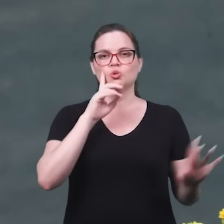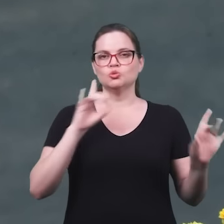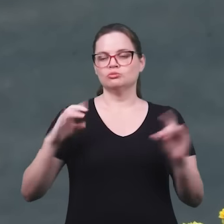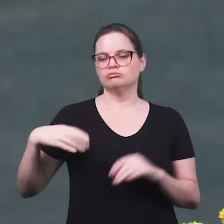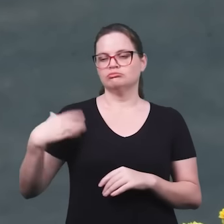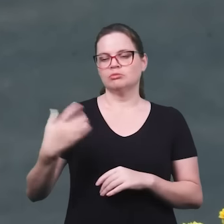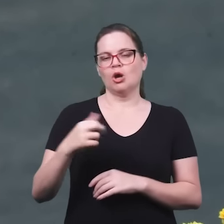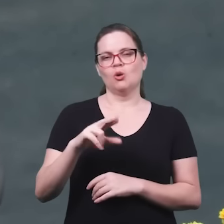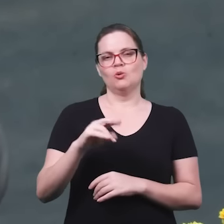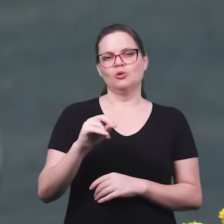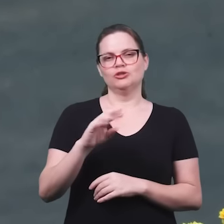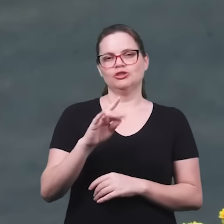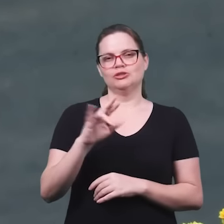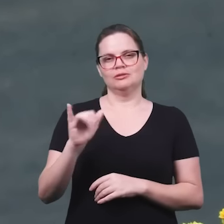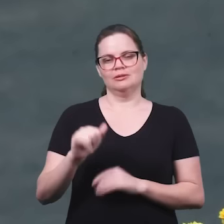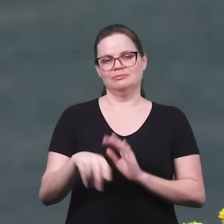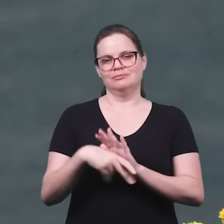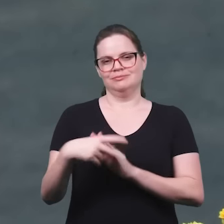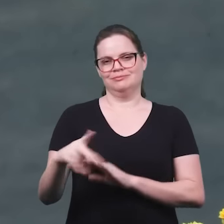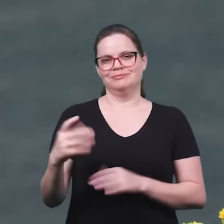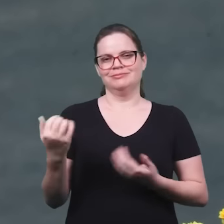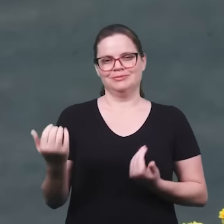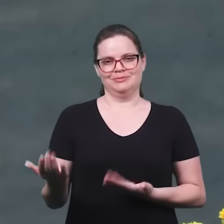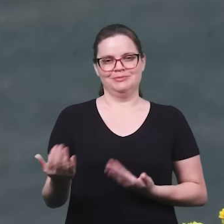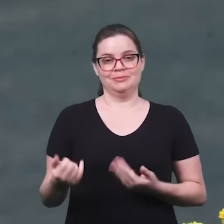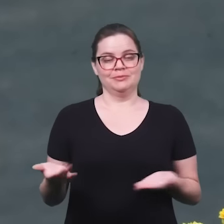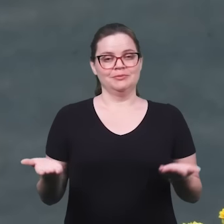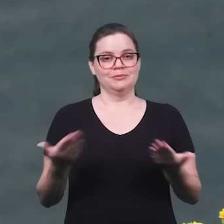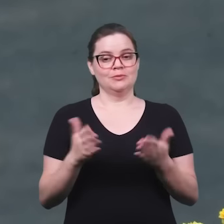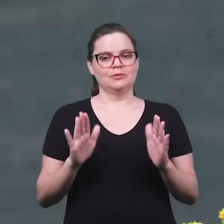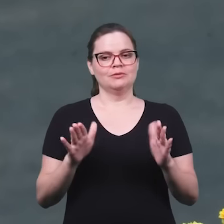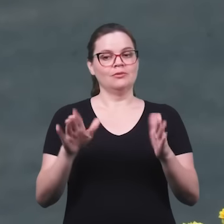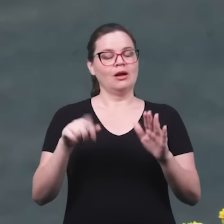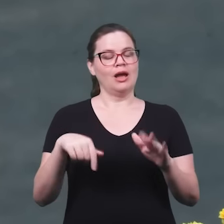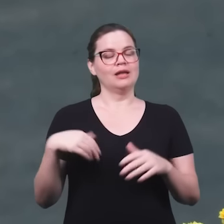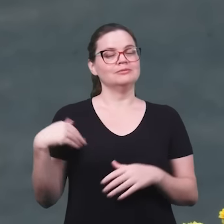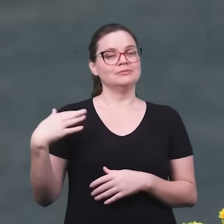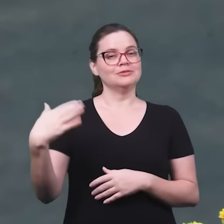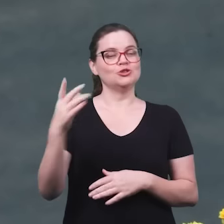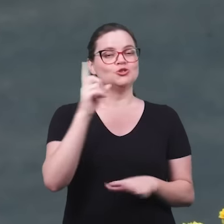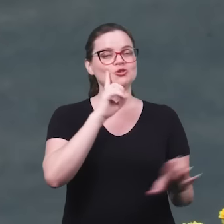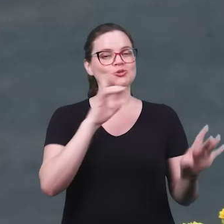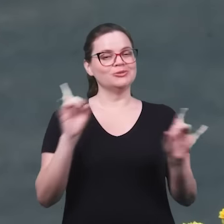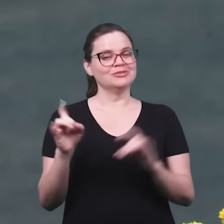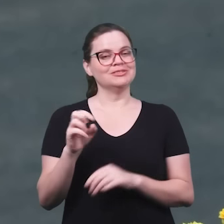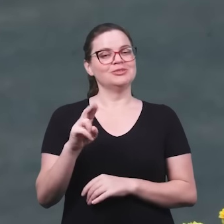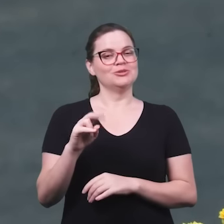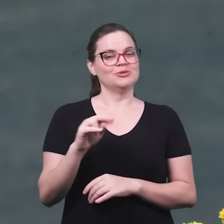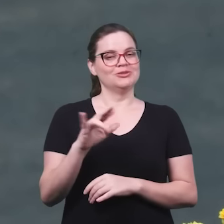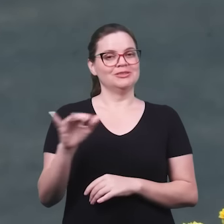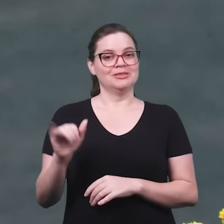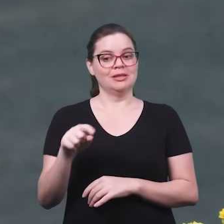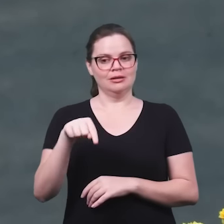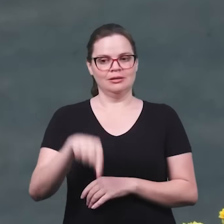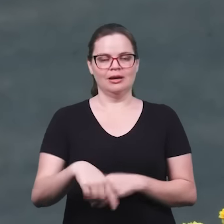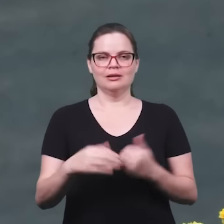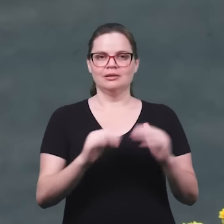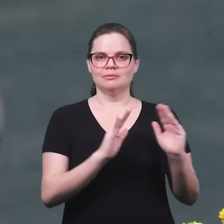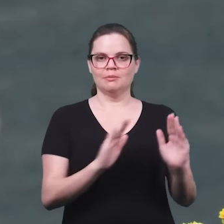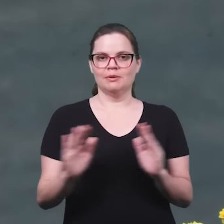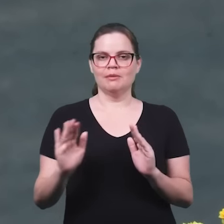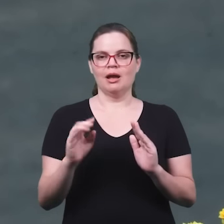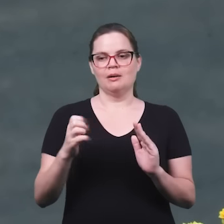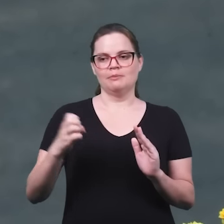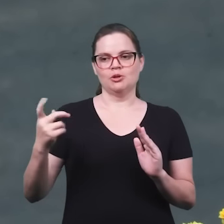cotidiano dos jovens. E hoje o tema é voltado para o cotidiano. Aliás, esse programa é uma sequência